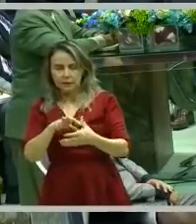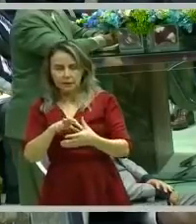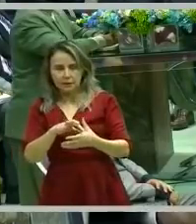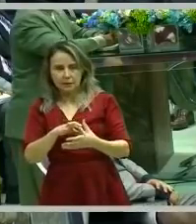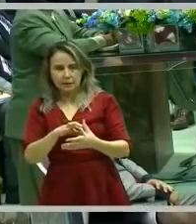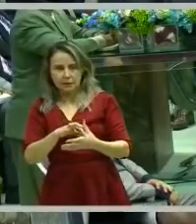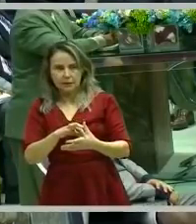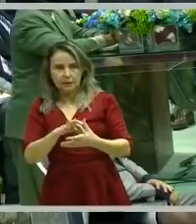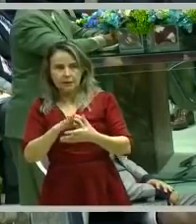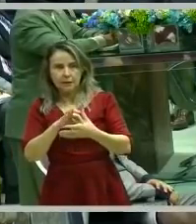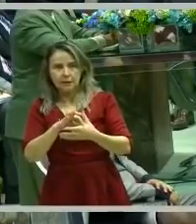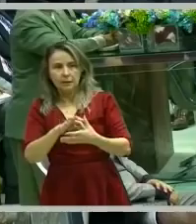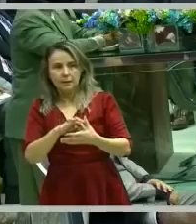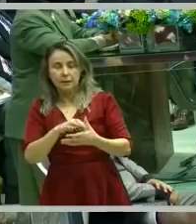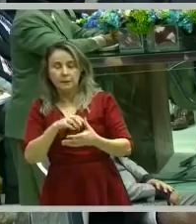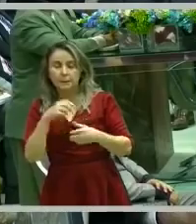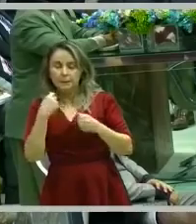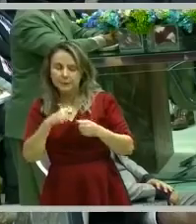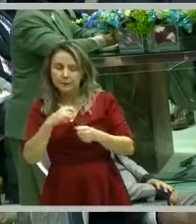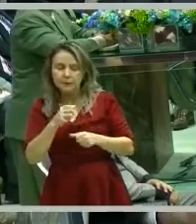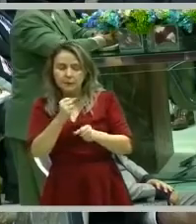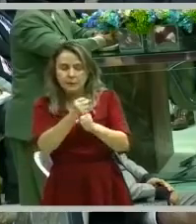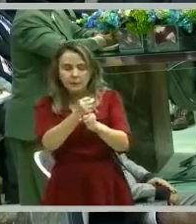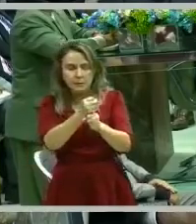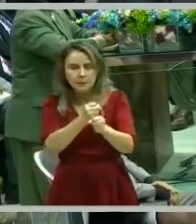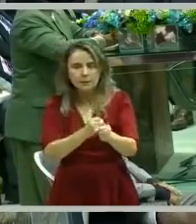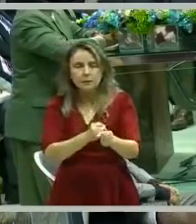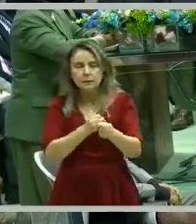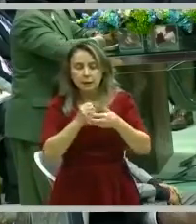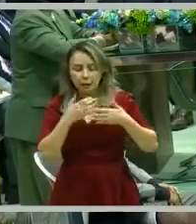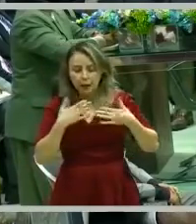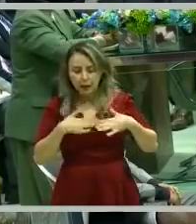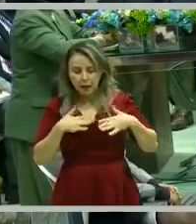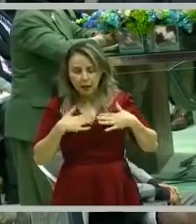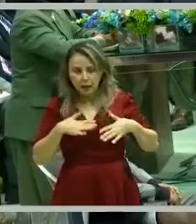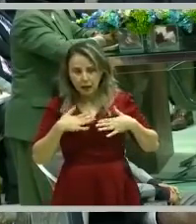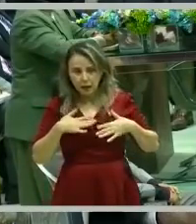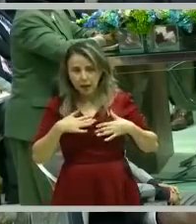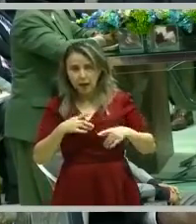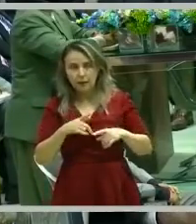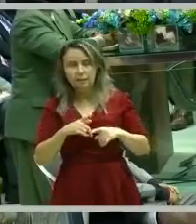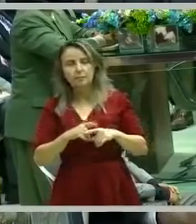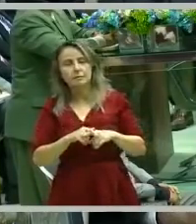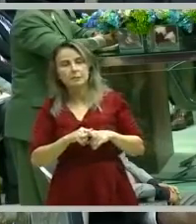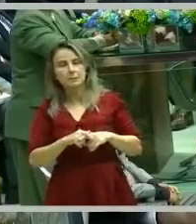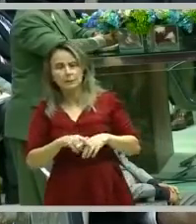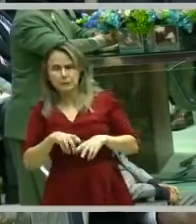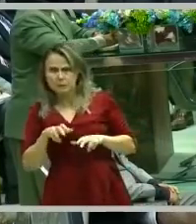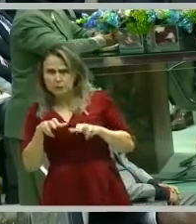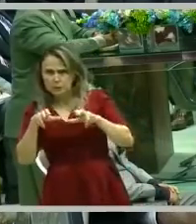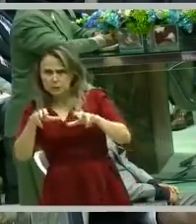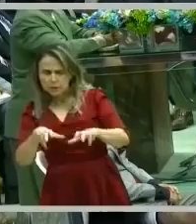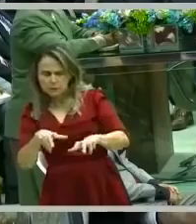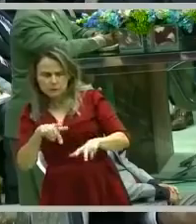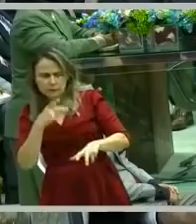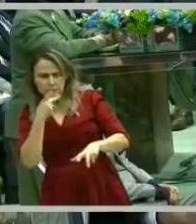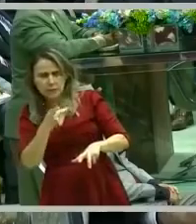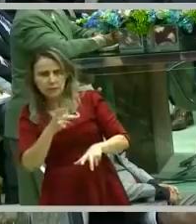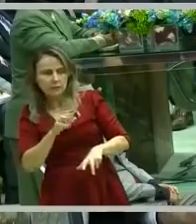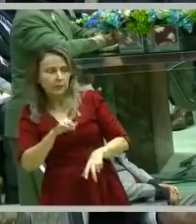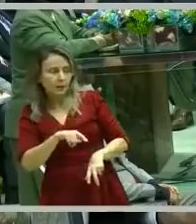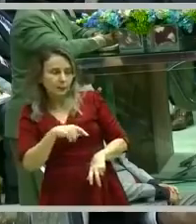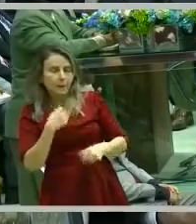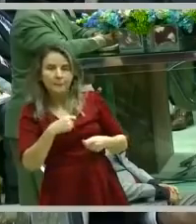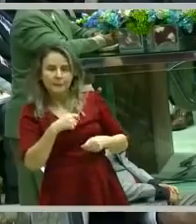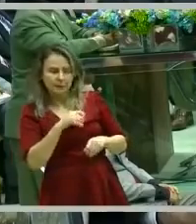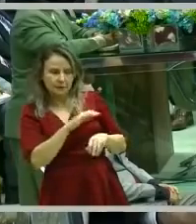bem tranquilo, né? Assim? Já ouviram falar isso? Se matar o bicho agitado, diz que a carne não presta. Aí o gavião disse, então eu tenho que acalmar ele, senão vai fazer mal